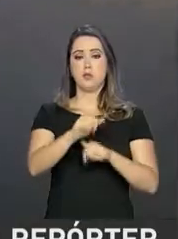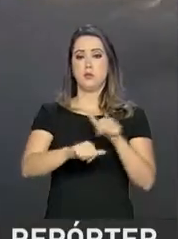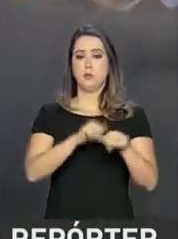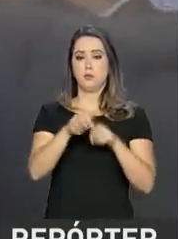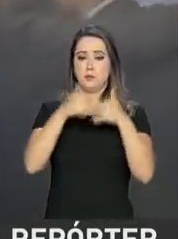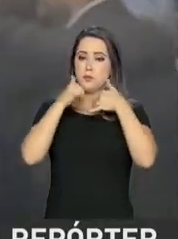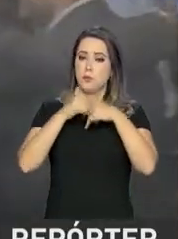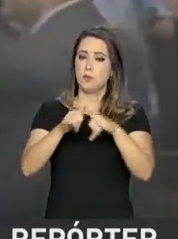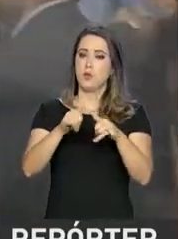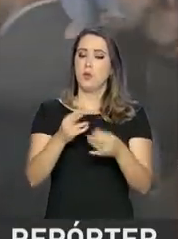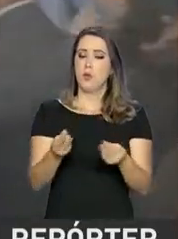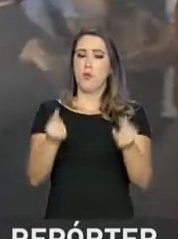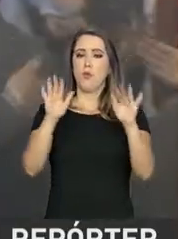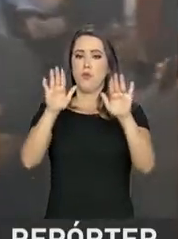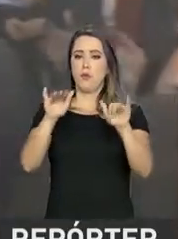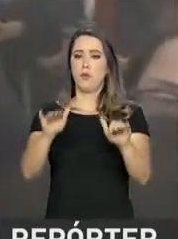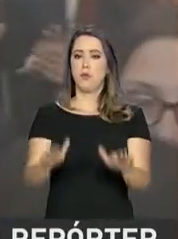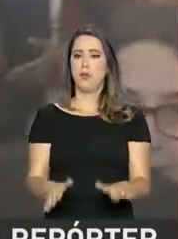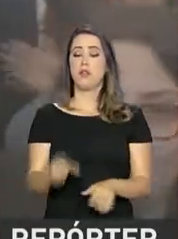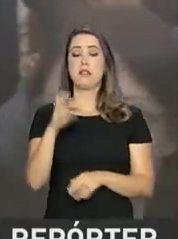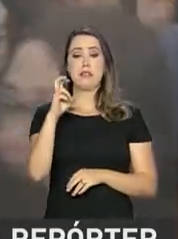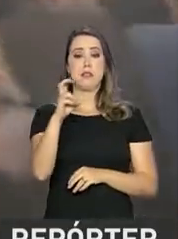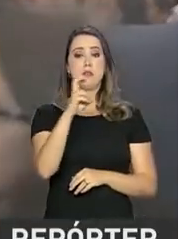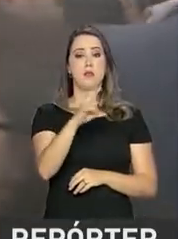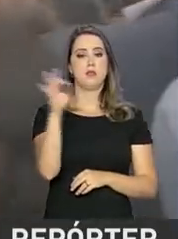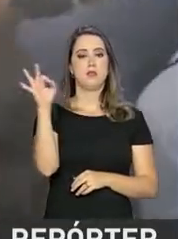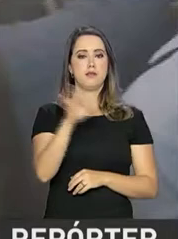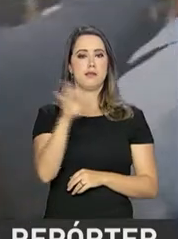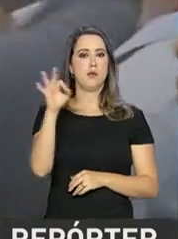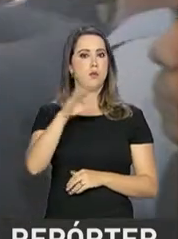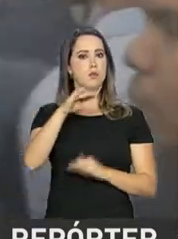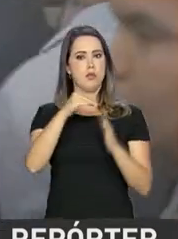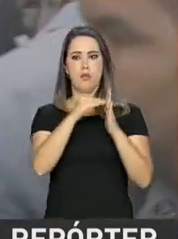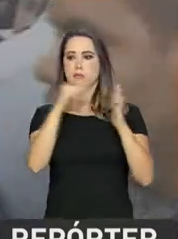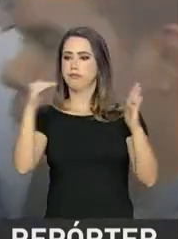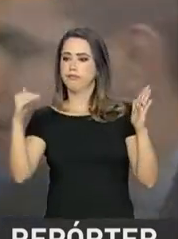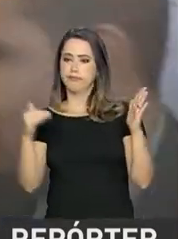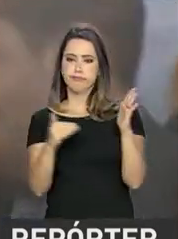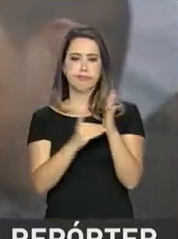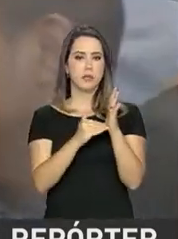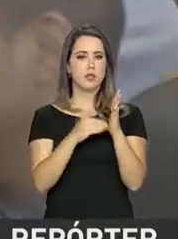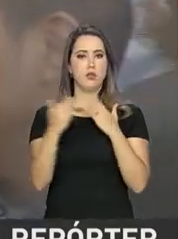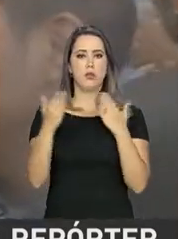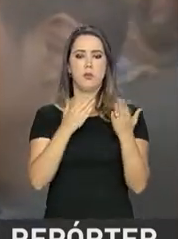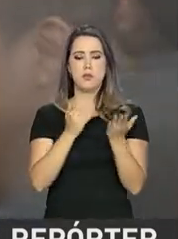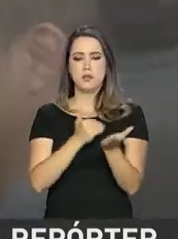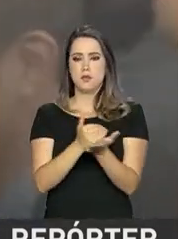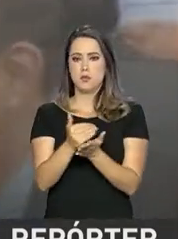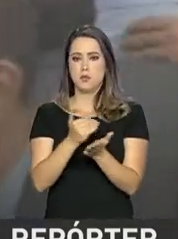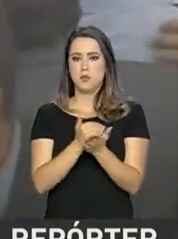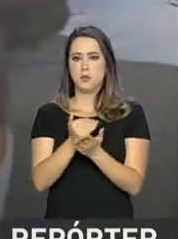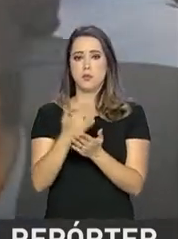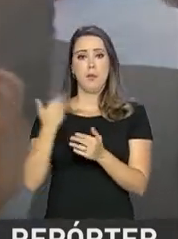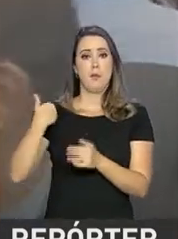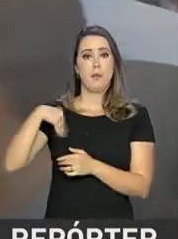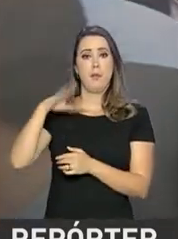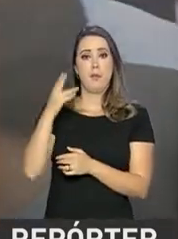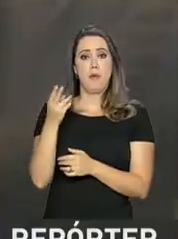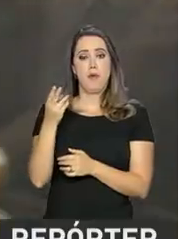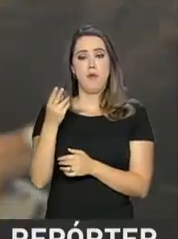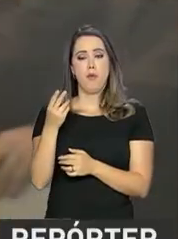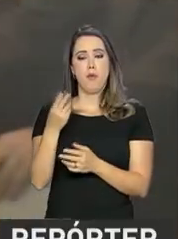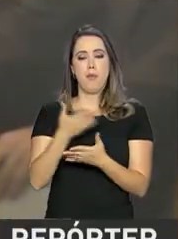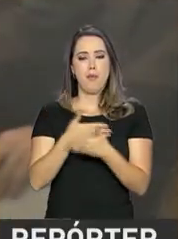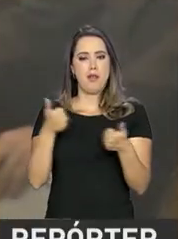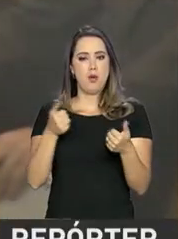com gasto 55% menor do que o previsto o maior deságio nos últimos 20 anos